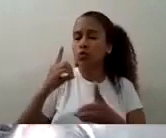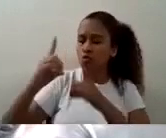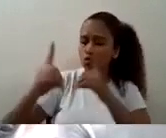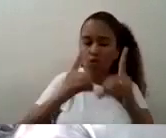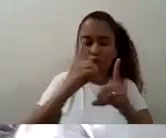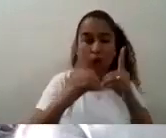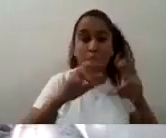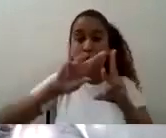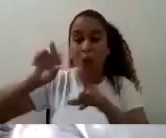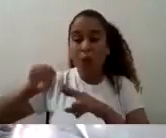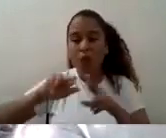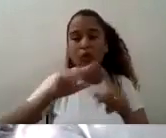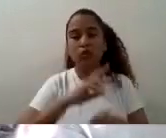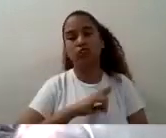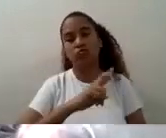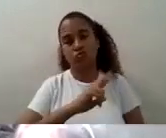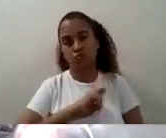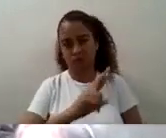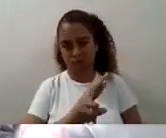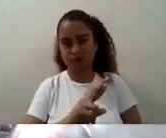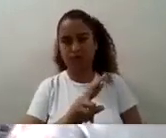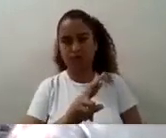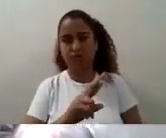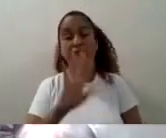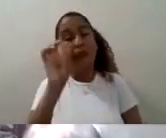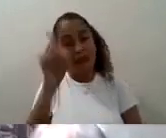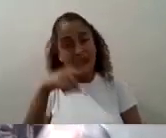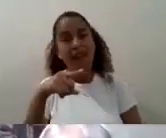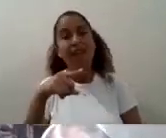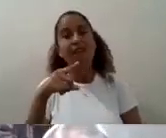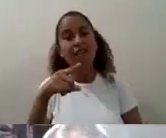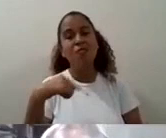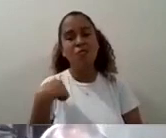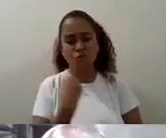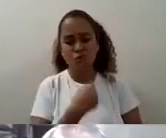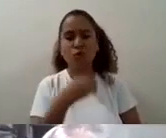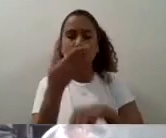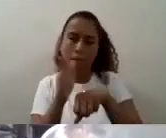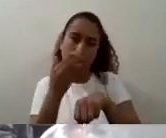outras tradições de fé. Esse é o exercício que a gente precisa